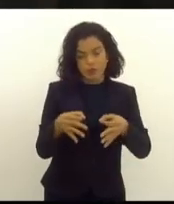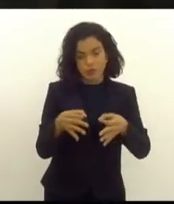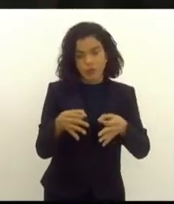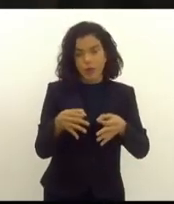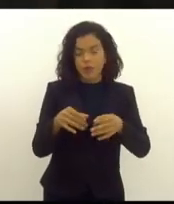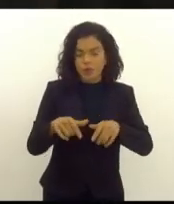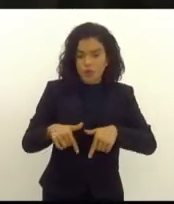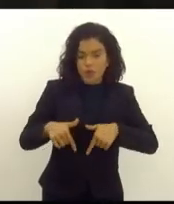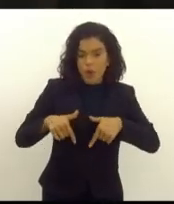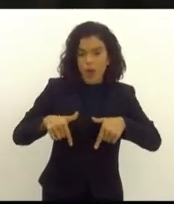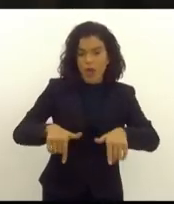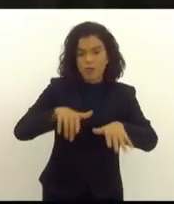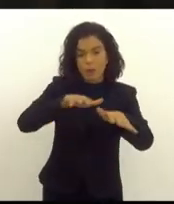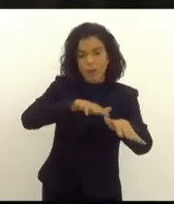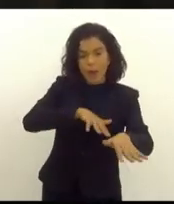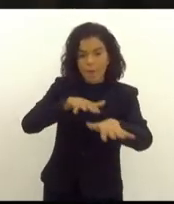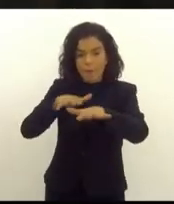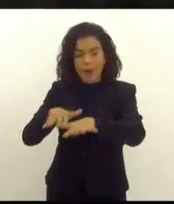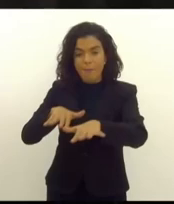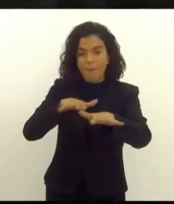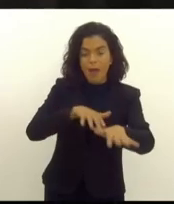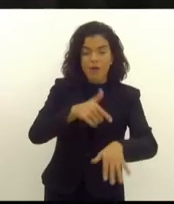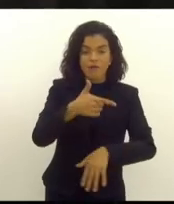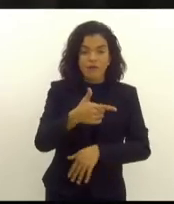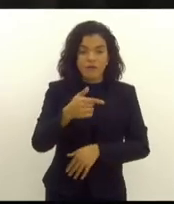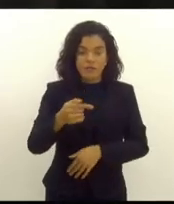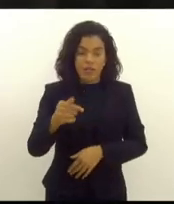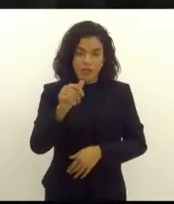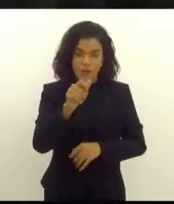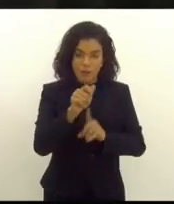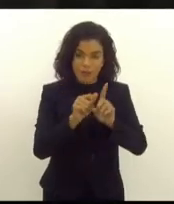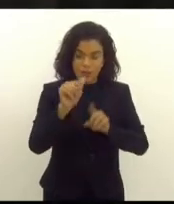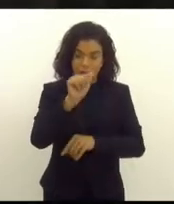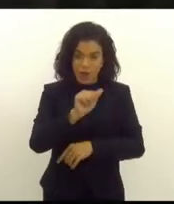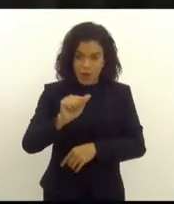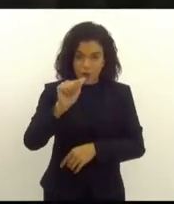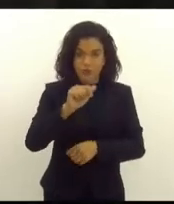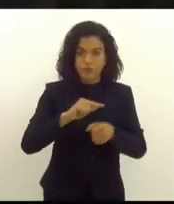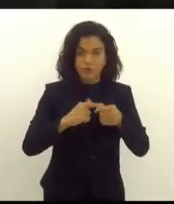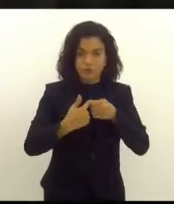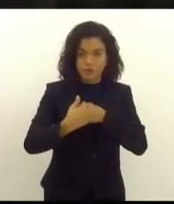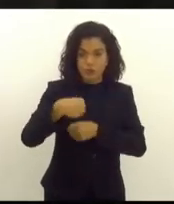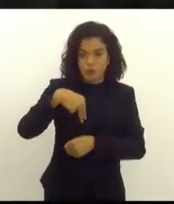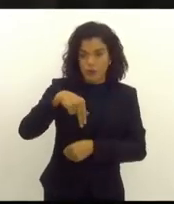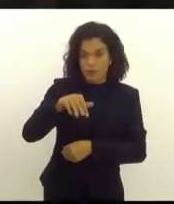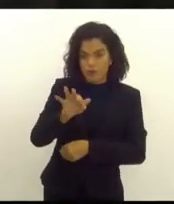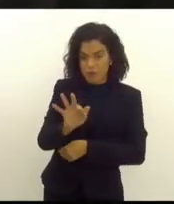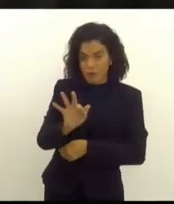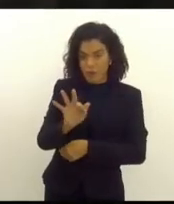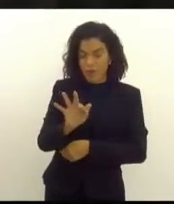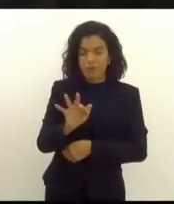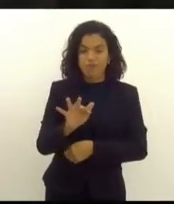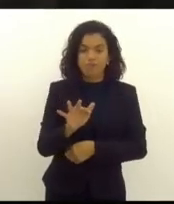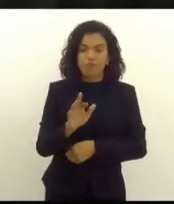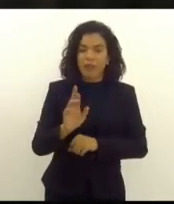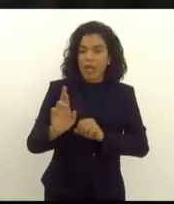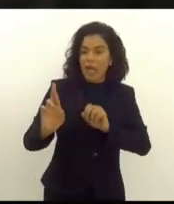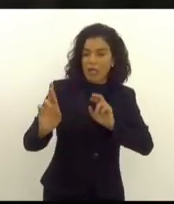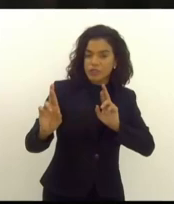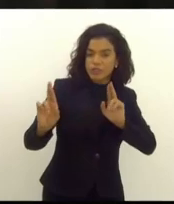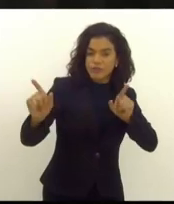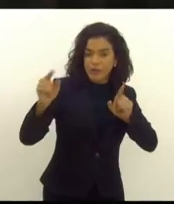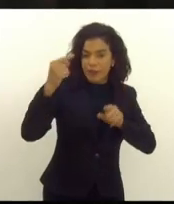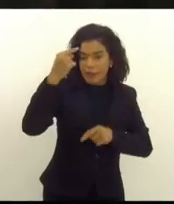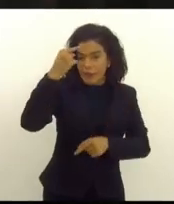ato no dia 27 de agosto em Lumiar no município de Nova Friburgo as divergências de